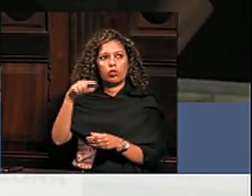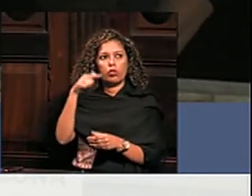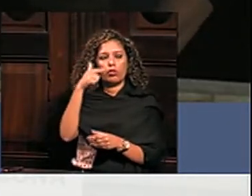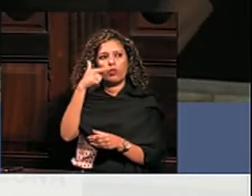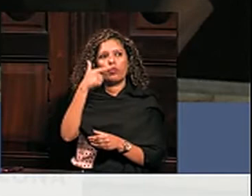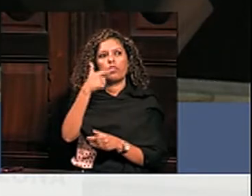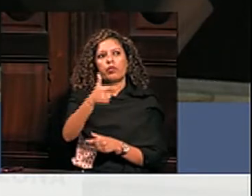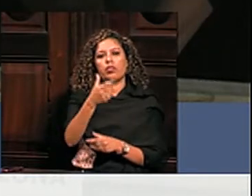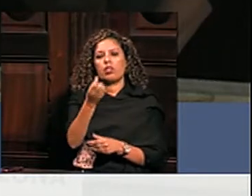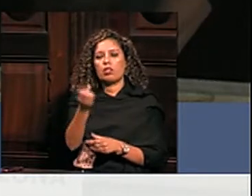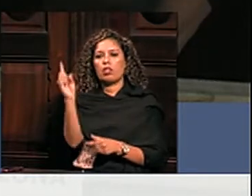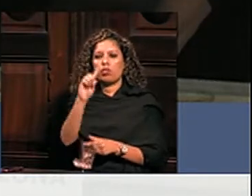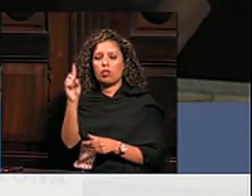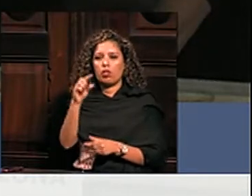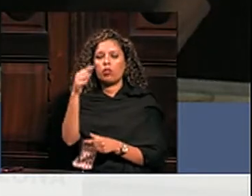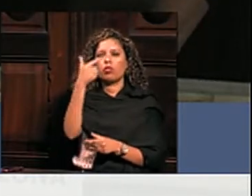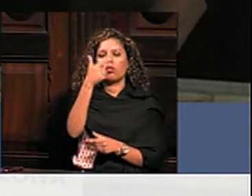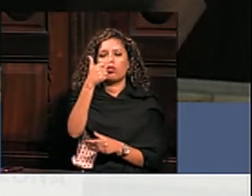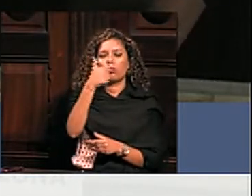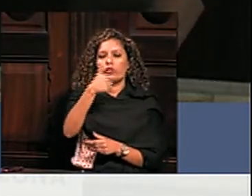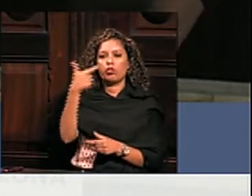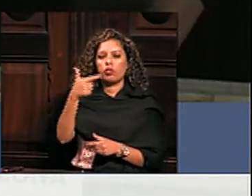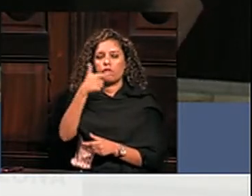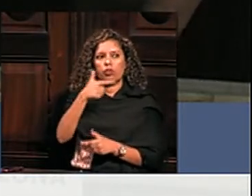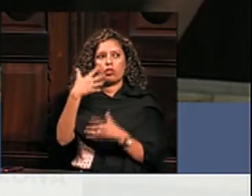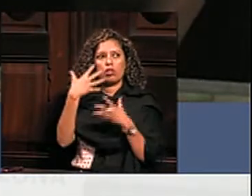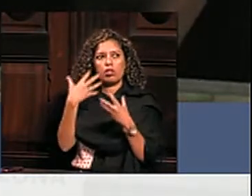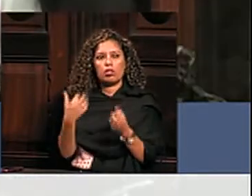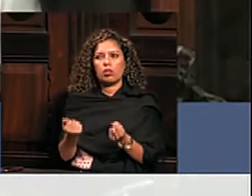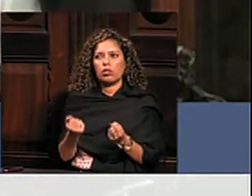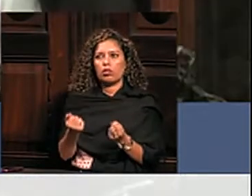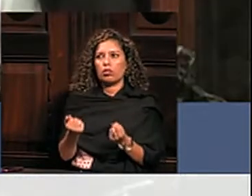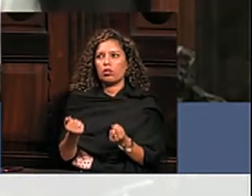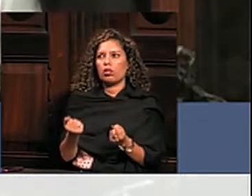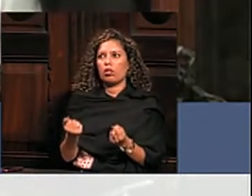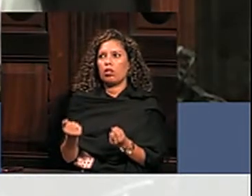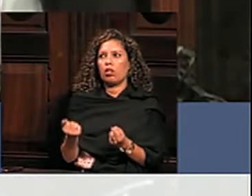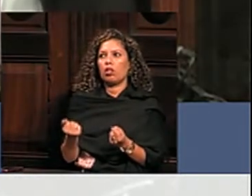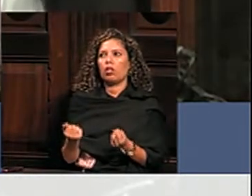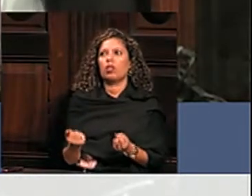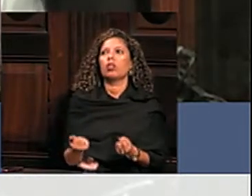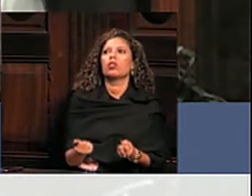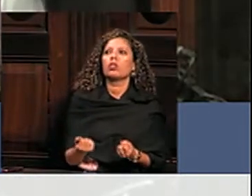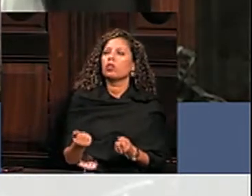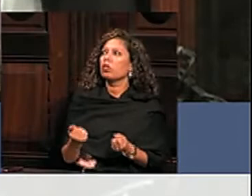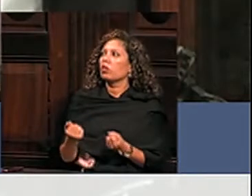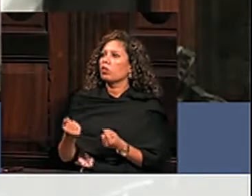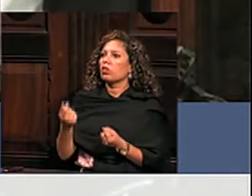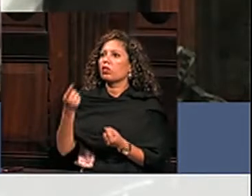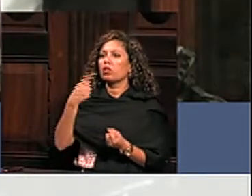26 não, 22 sim. O destaque foi rejeitado.